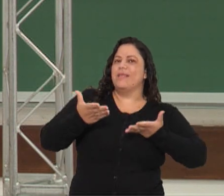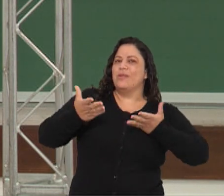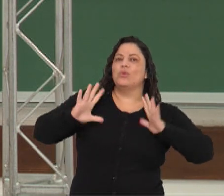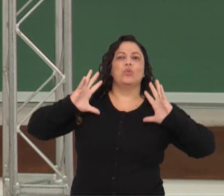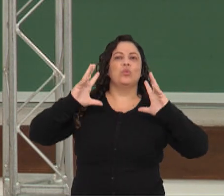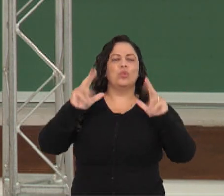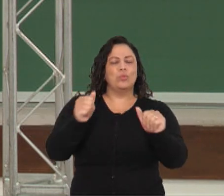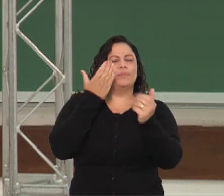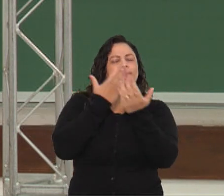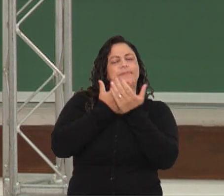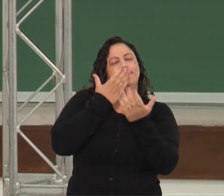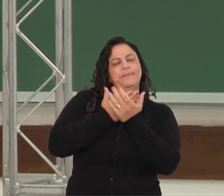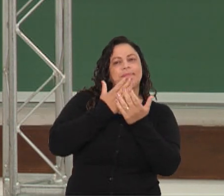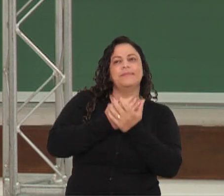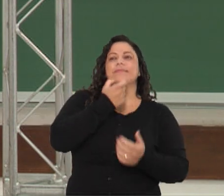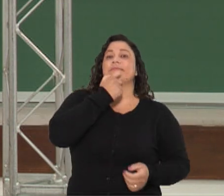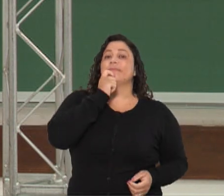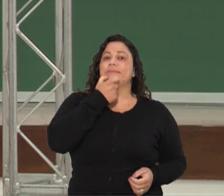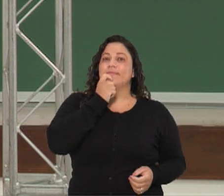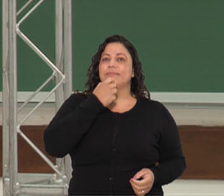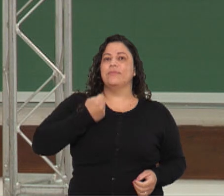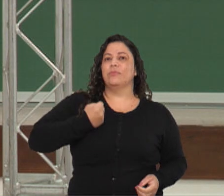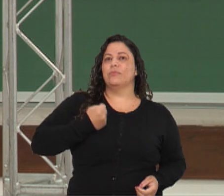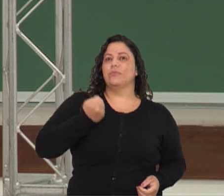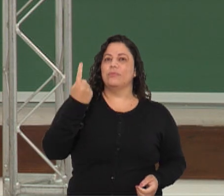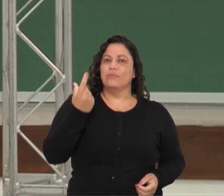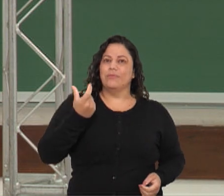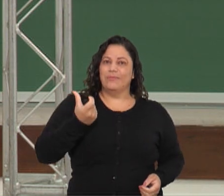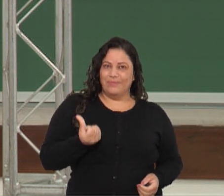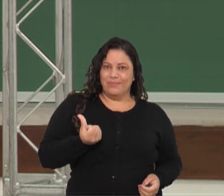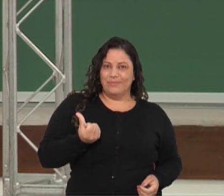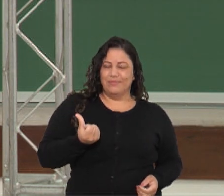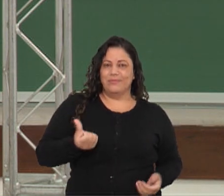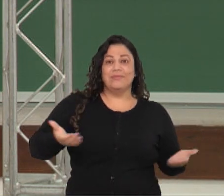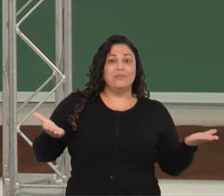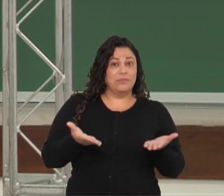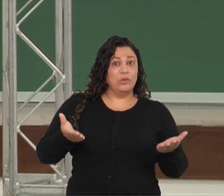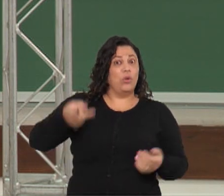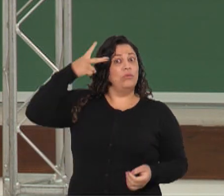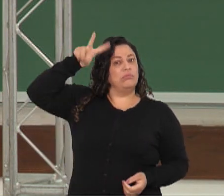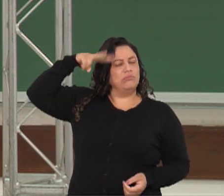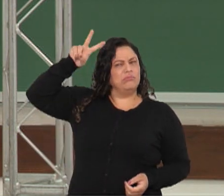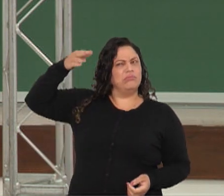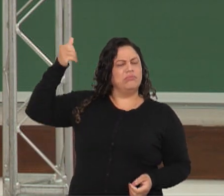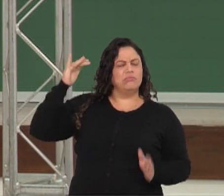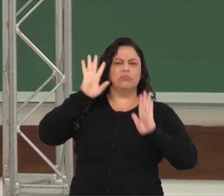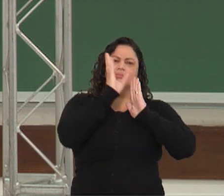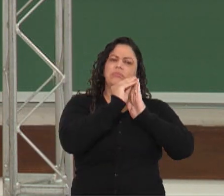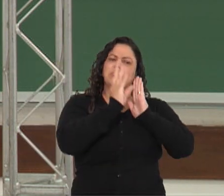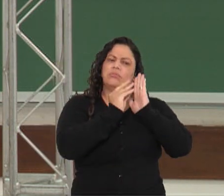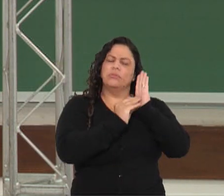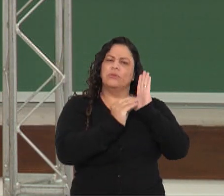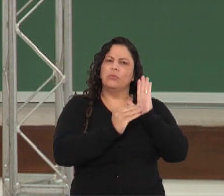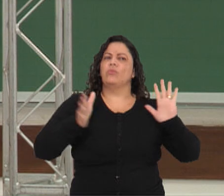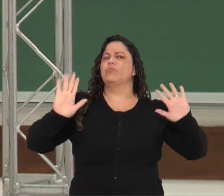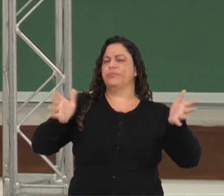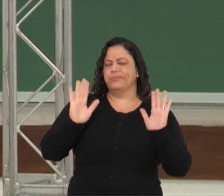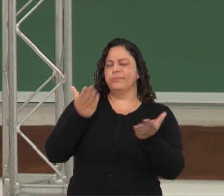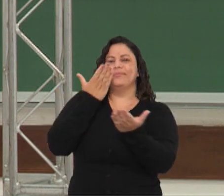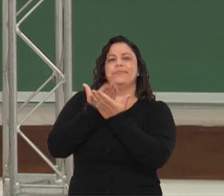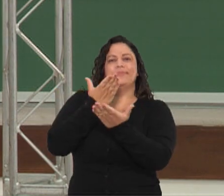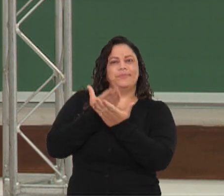inglês. Hoje é a nossa aula de número 16. E hoje a gente vai fazer uma retomada de alguns conteúdos que a gente já viu até